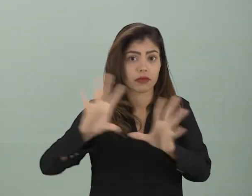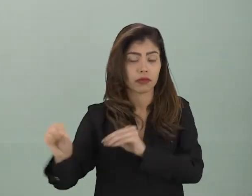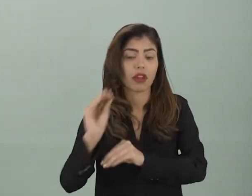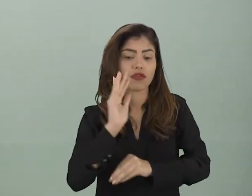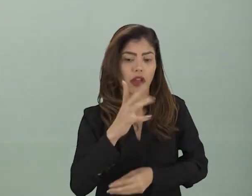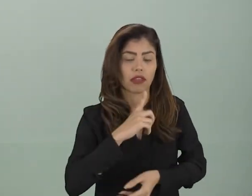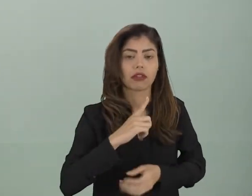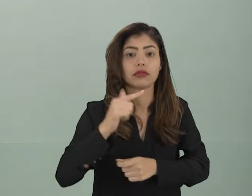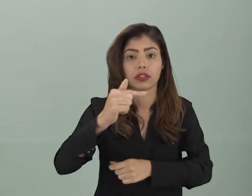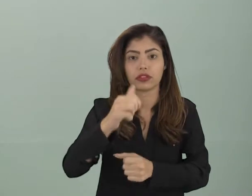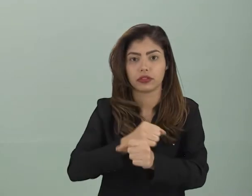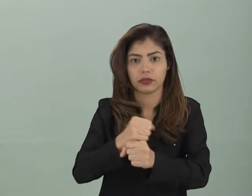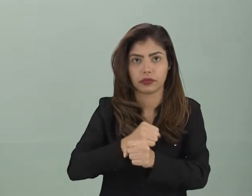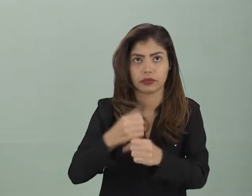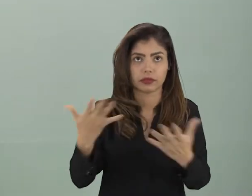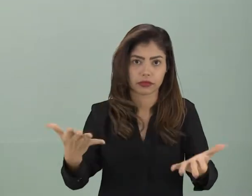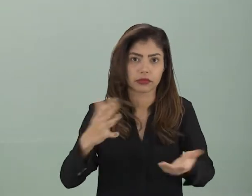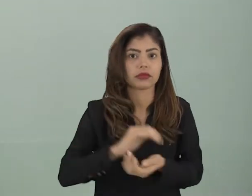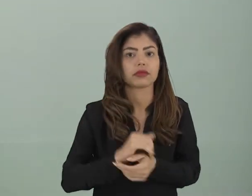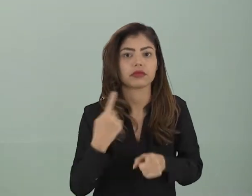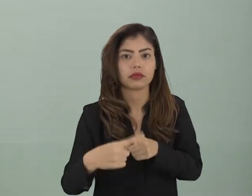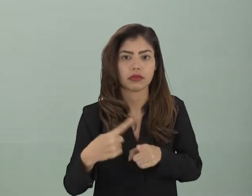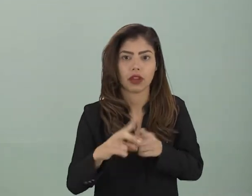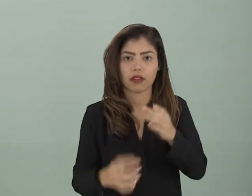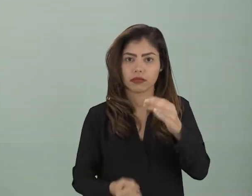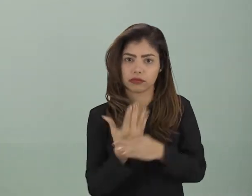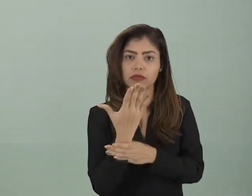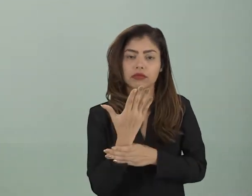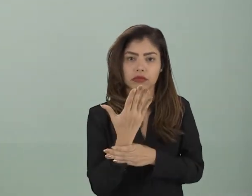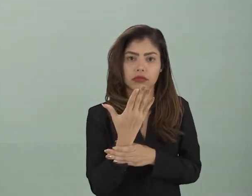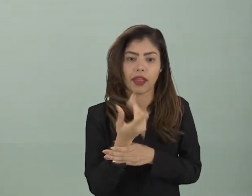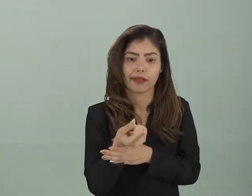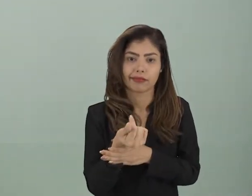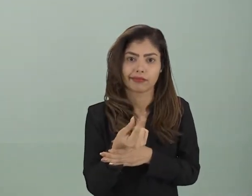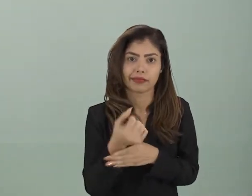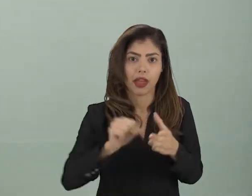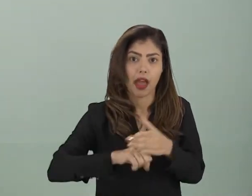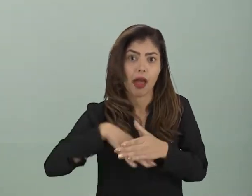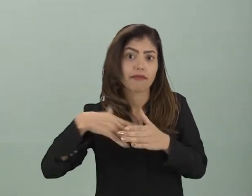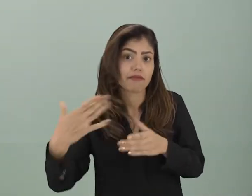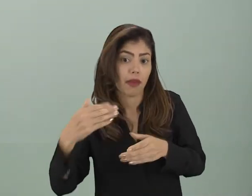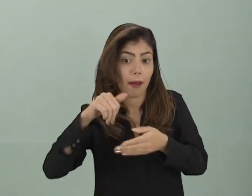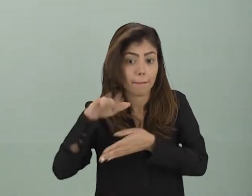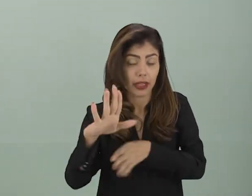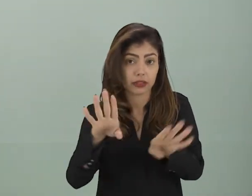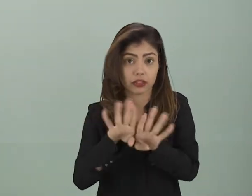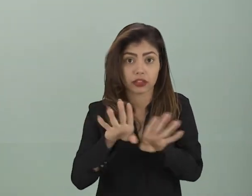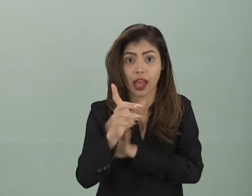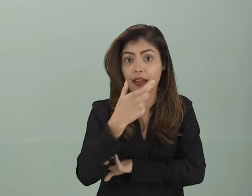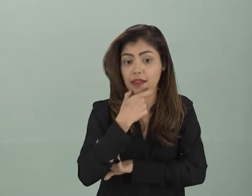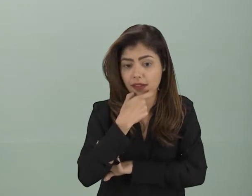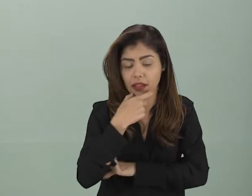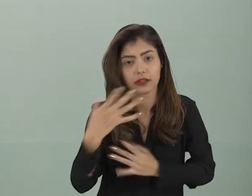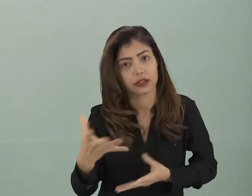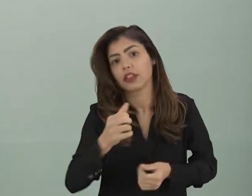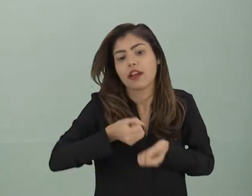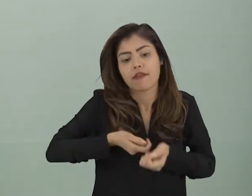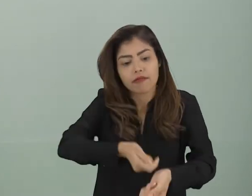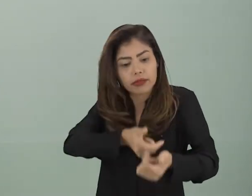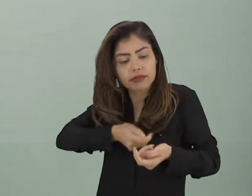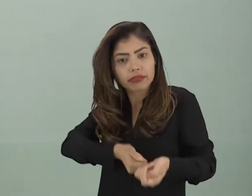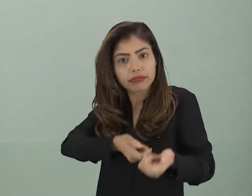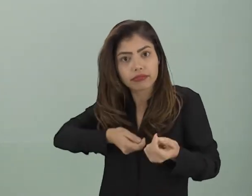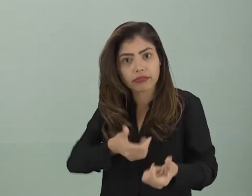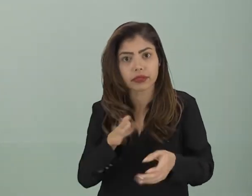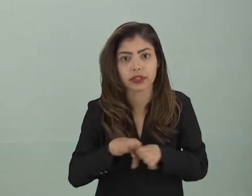já na Guerra dos 7 Anos, porque vai gerar um gasto excedente a partir da Inglaterra. A Inglaterra vai investir demais